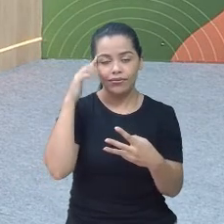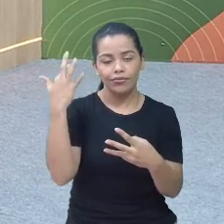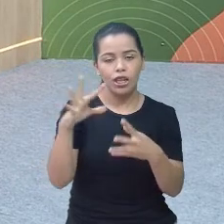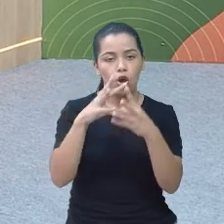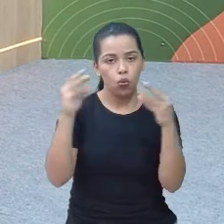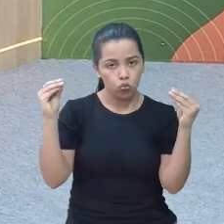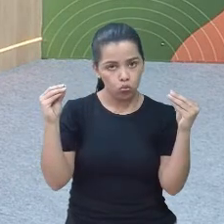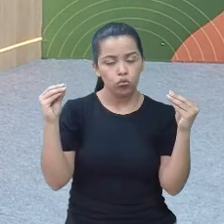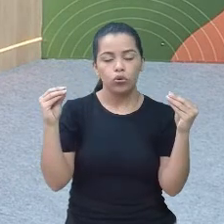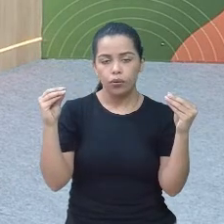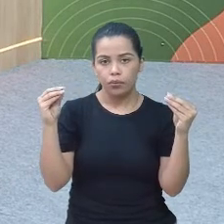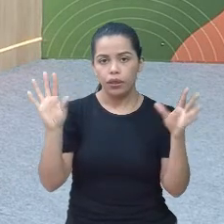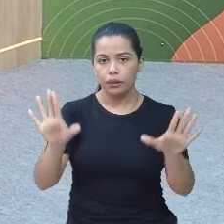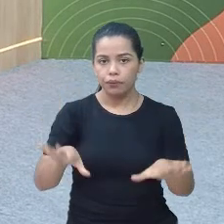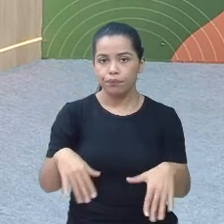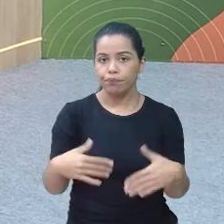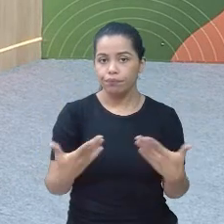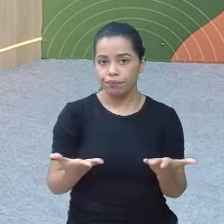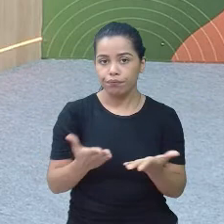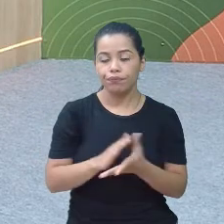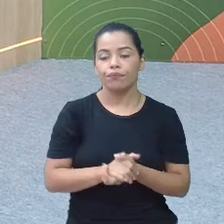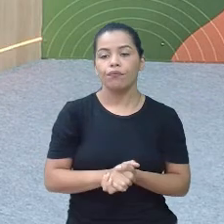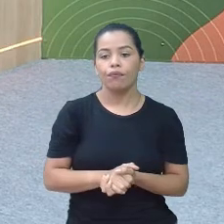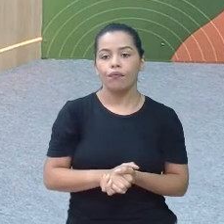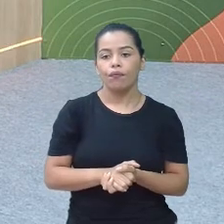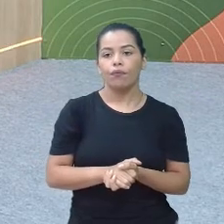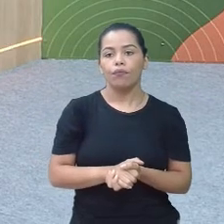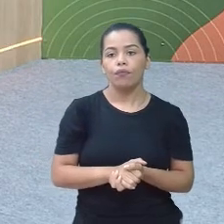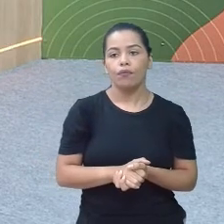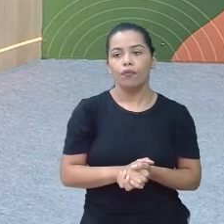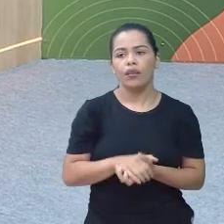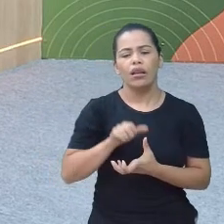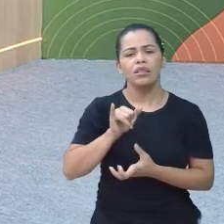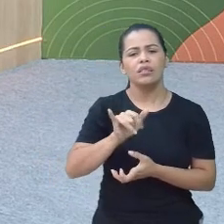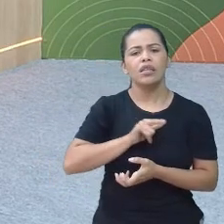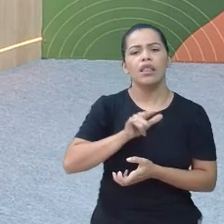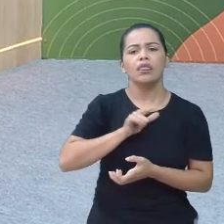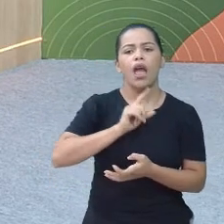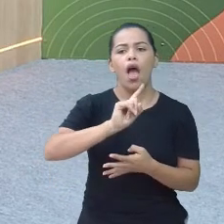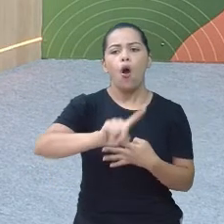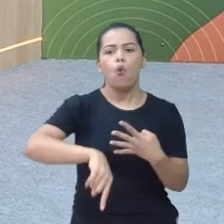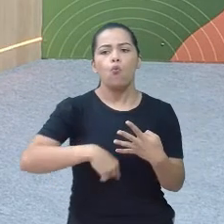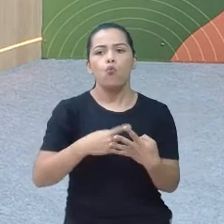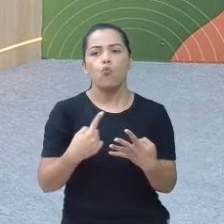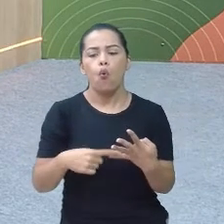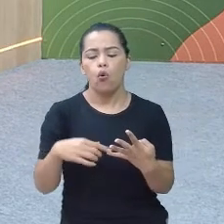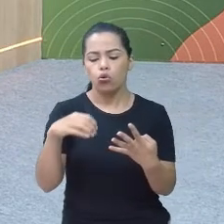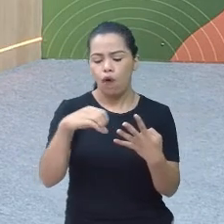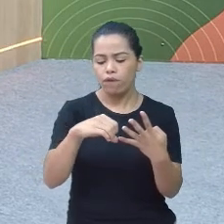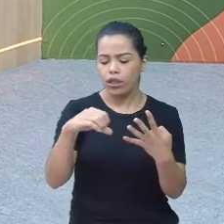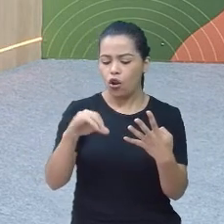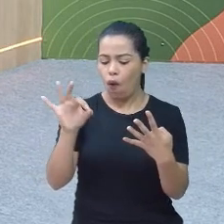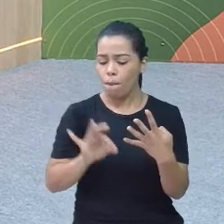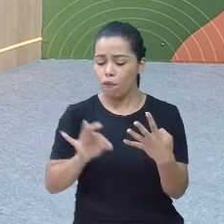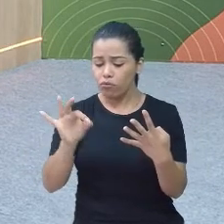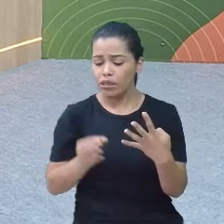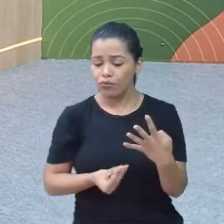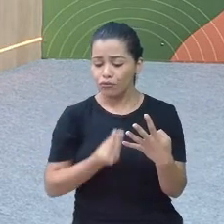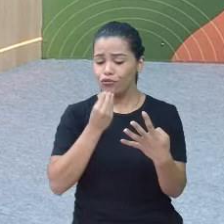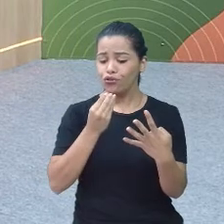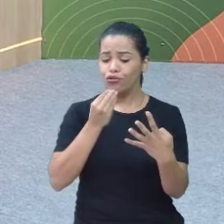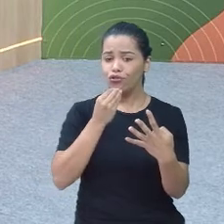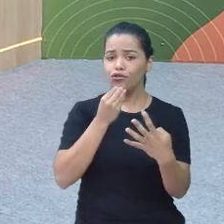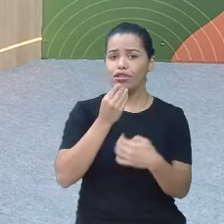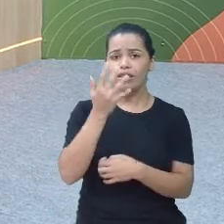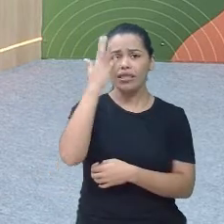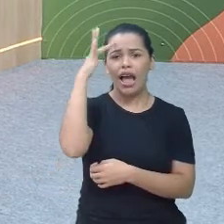mais acometido por aquele sintoma, tá certo? E se existisse um medicamento com 99% de chance de